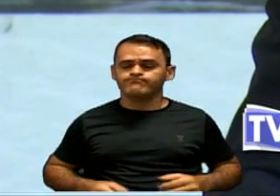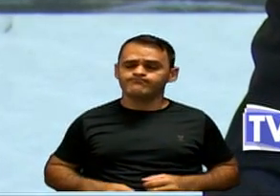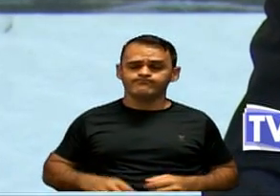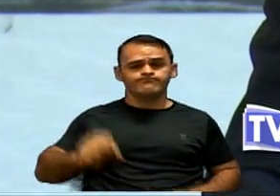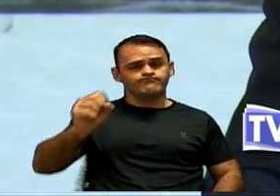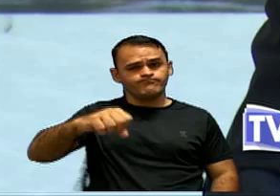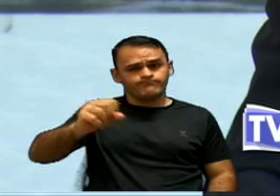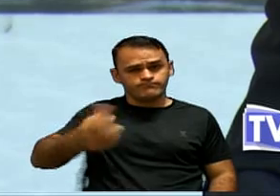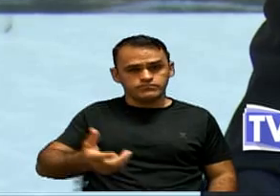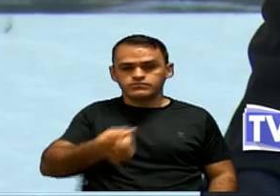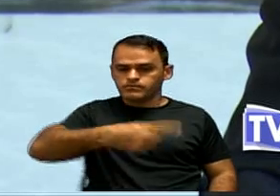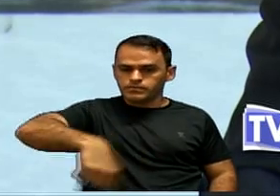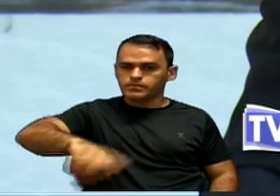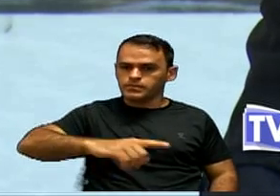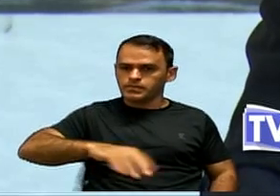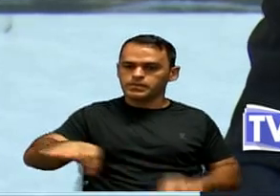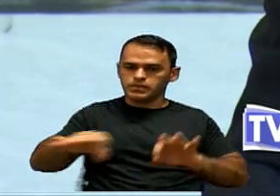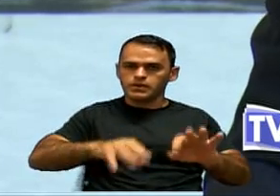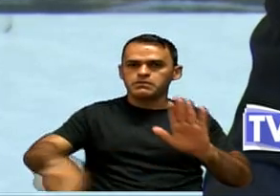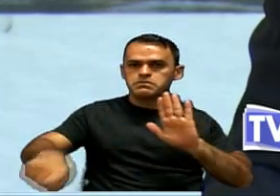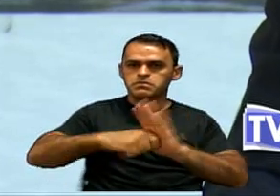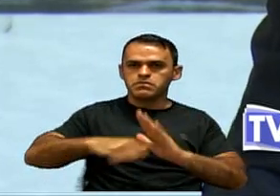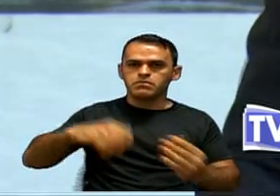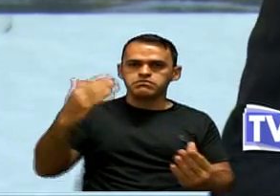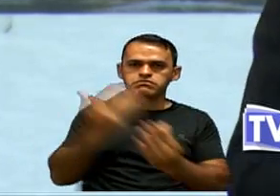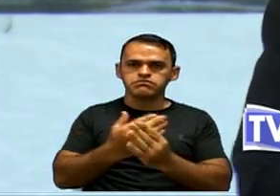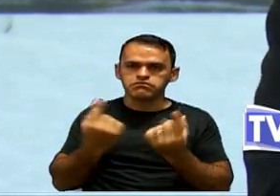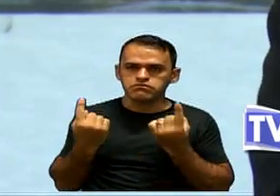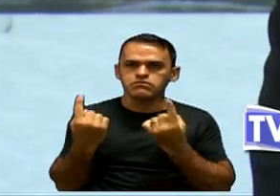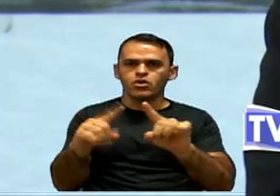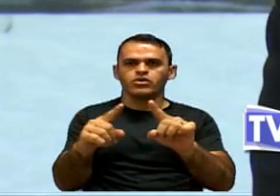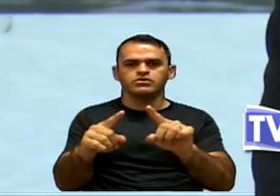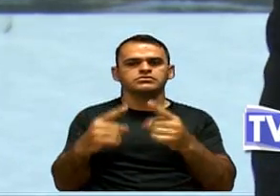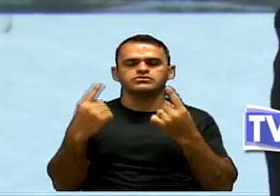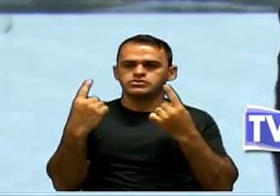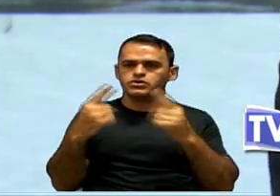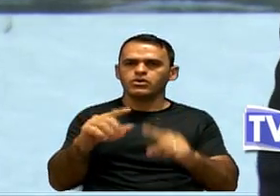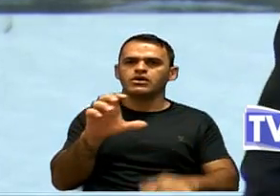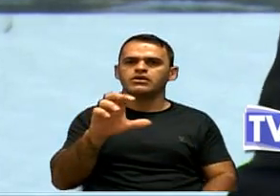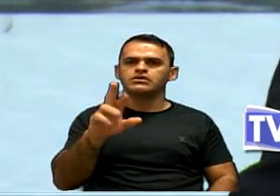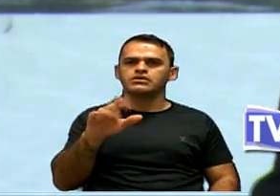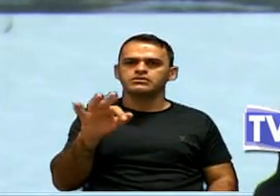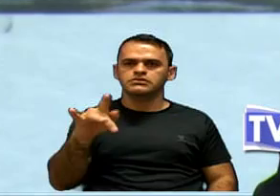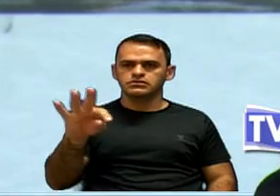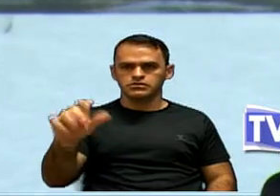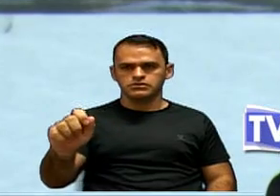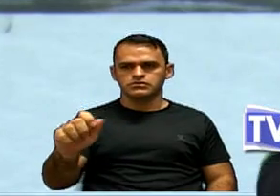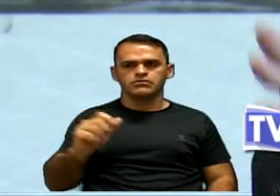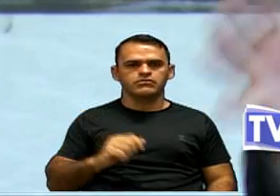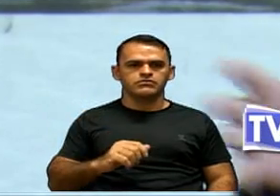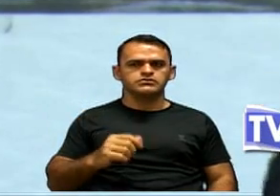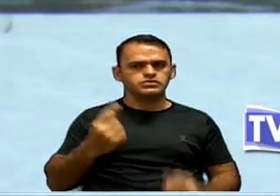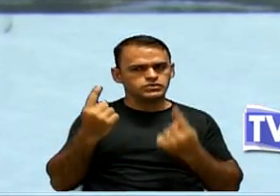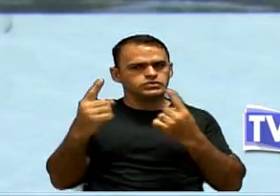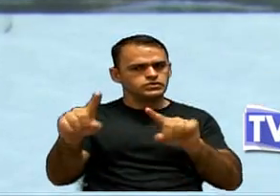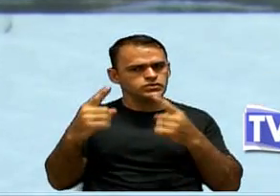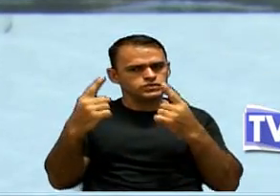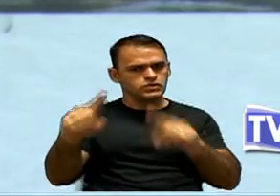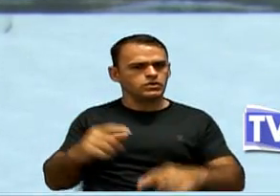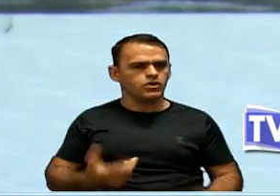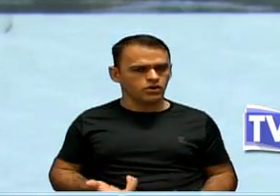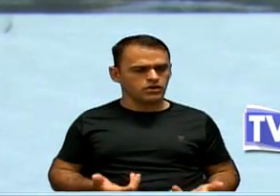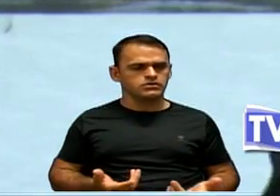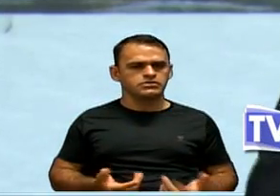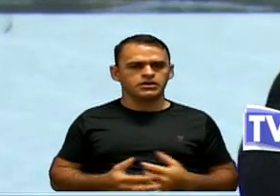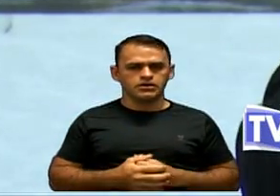Sim, vamos fazer uma representação no Ministério Público, novamente, com a doutora Cristina Palma, que tem dado uma atenção e tem dado prioridade para esses casos